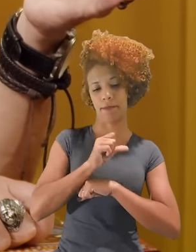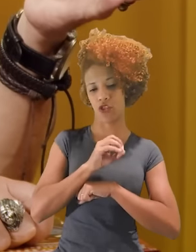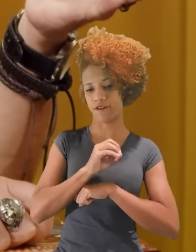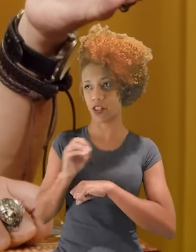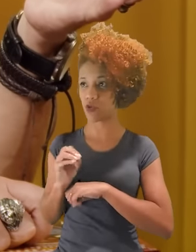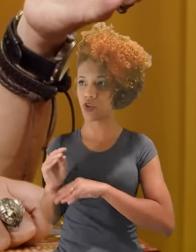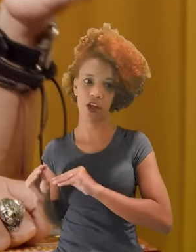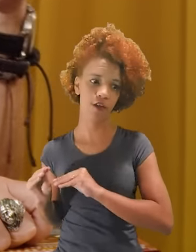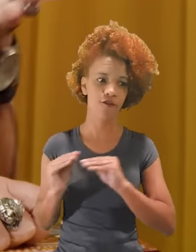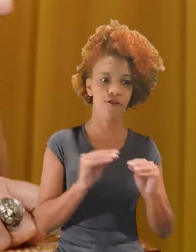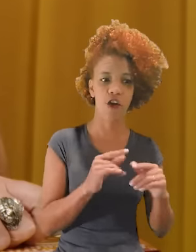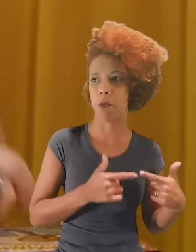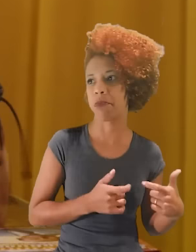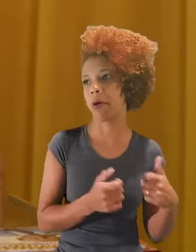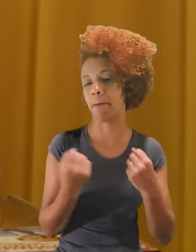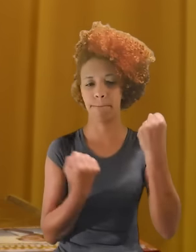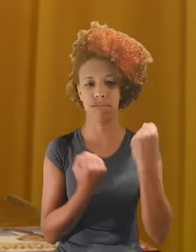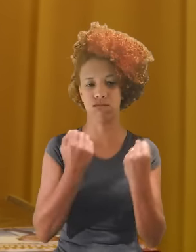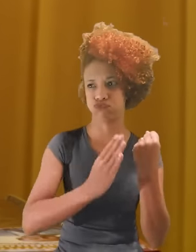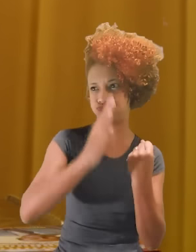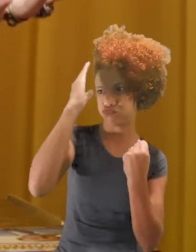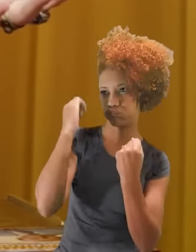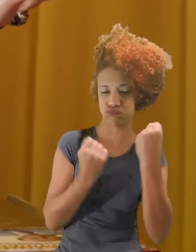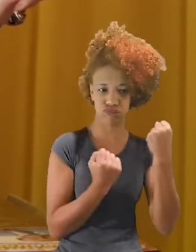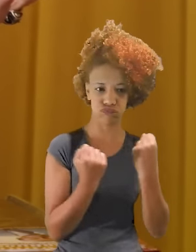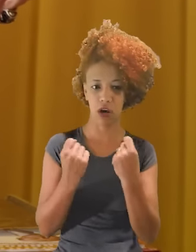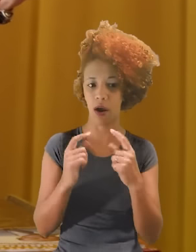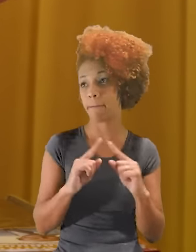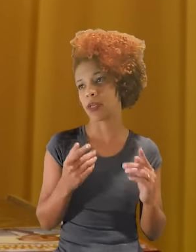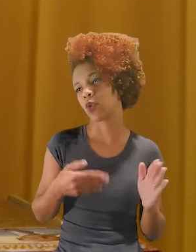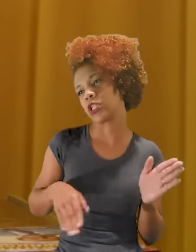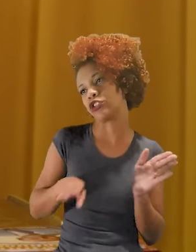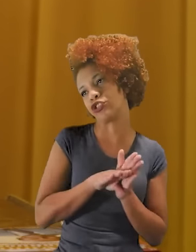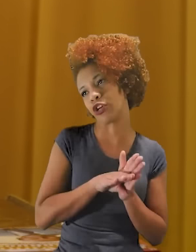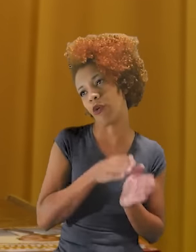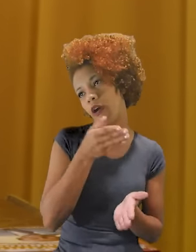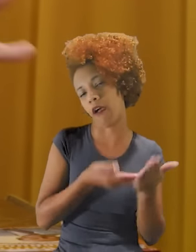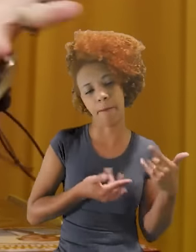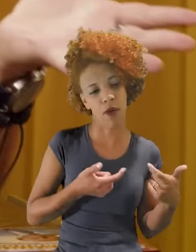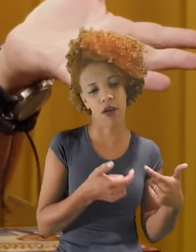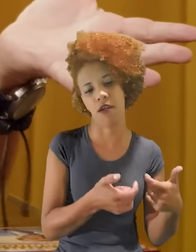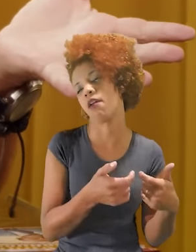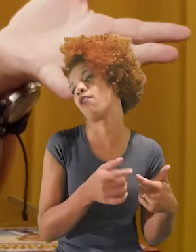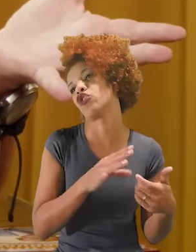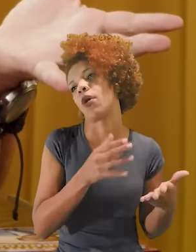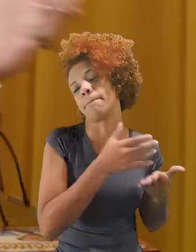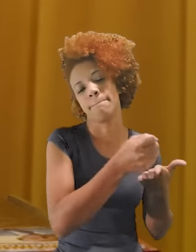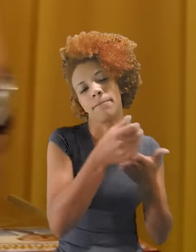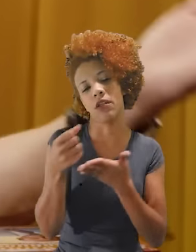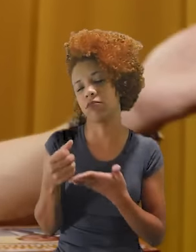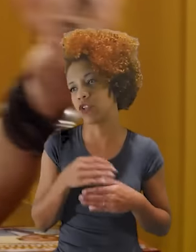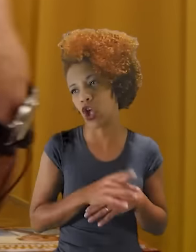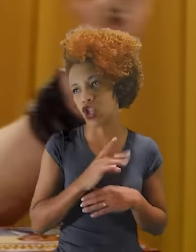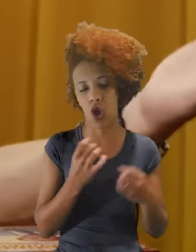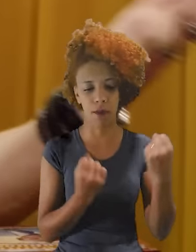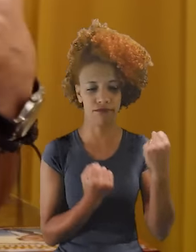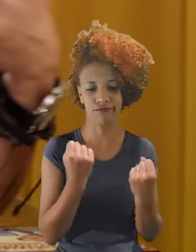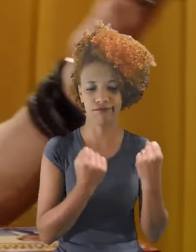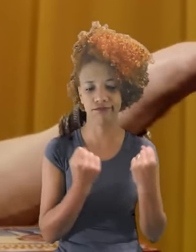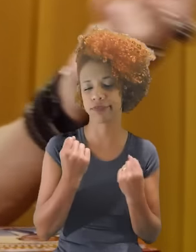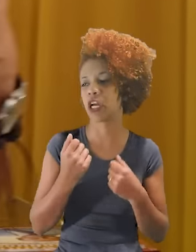para lá, foi para guerra. Foi ser piloto de ambulância. Só que quando ele chegou, a guerra já tinha acabado, né? Então, na verdade, assim, ele foi para a França, mas a guerra já tinha acabado. Era meio só de transporte